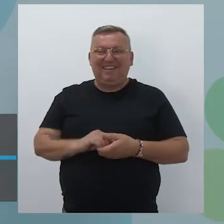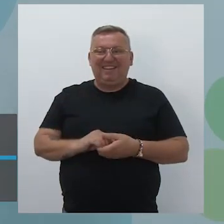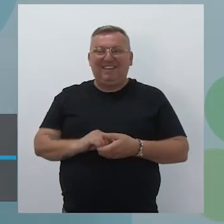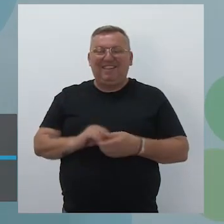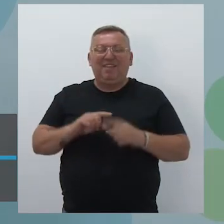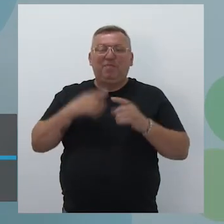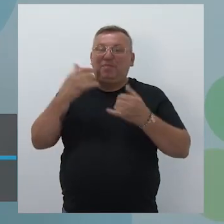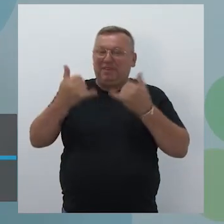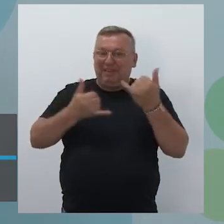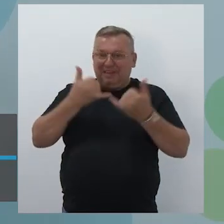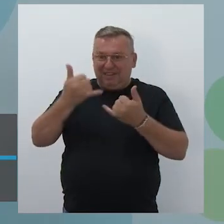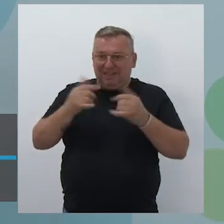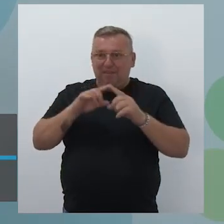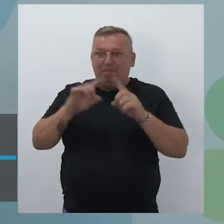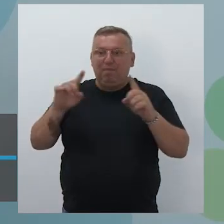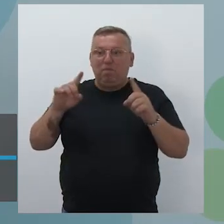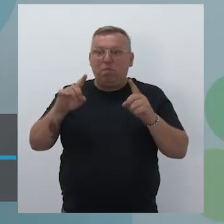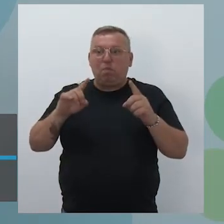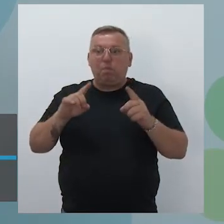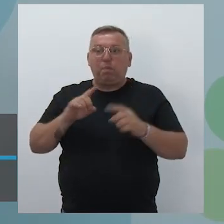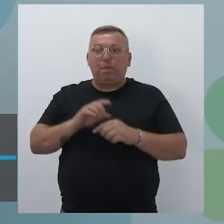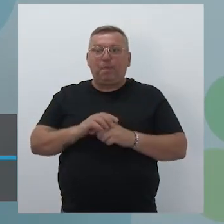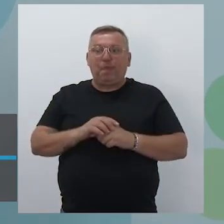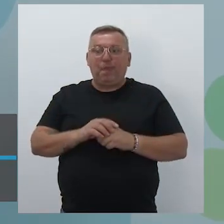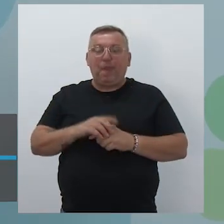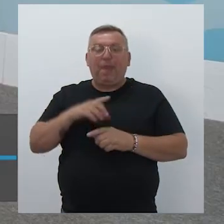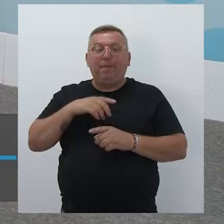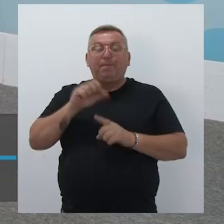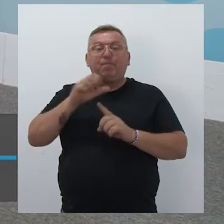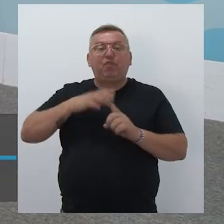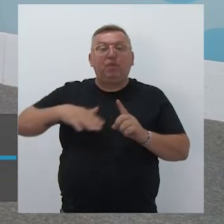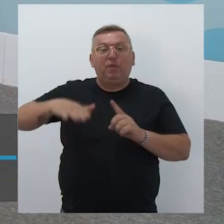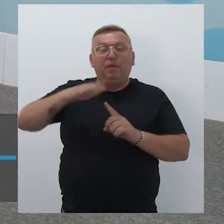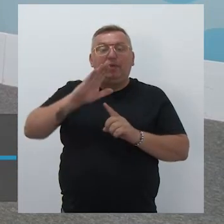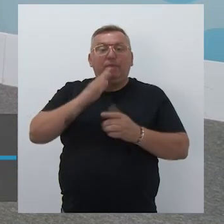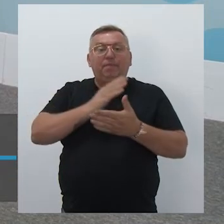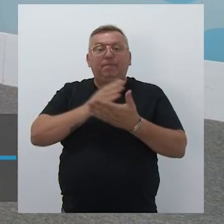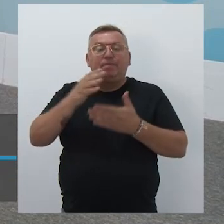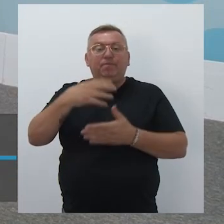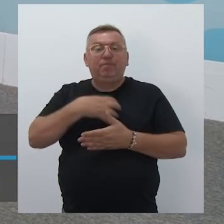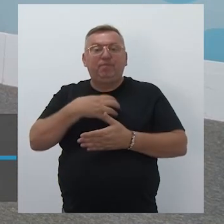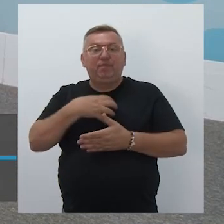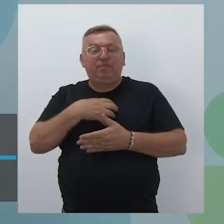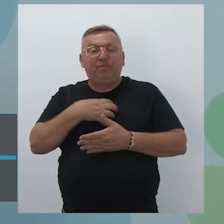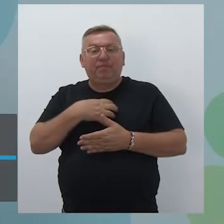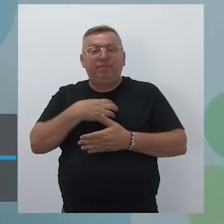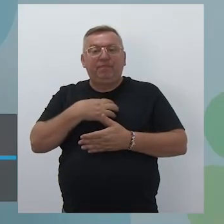Não, brincadeiras à parte. Sociologia já começa de uma maneira